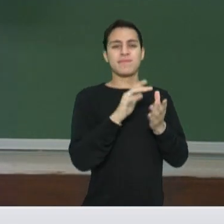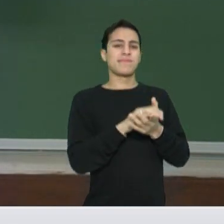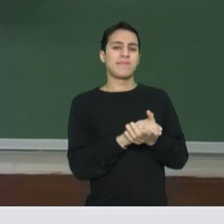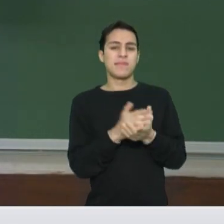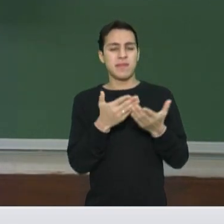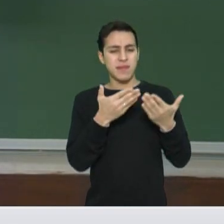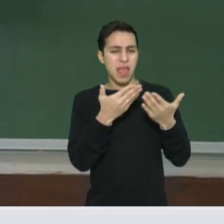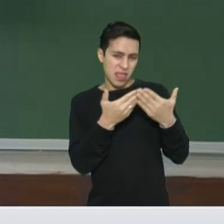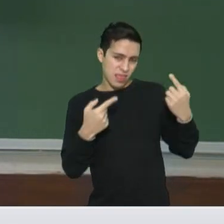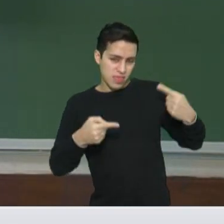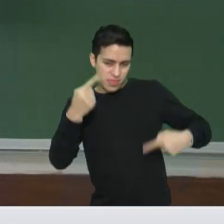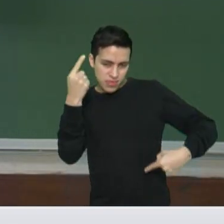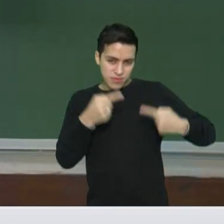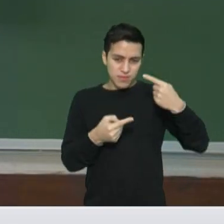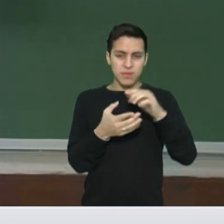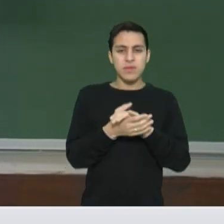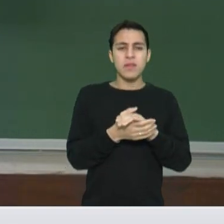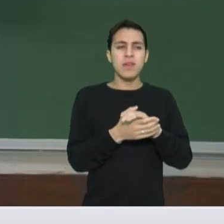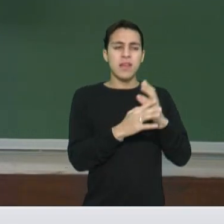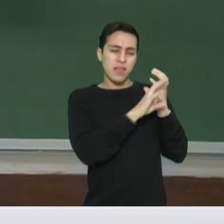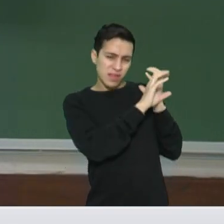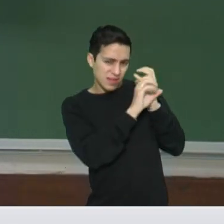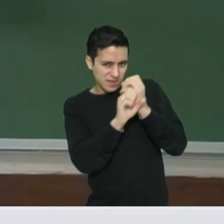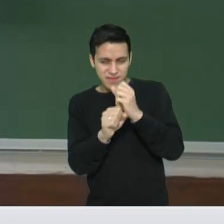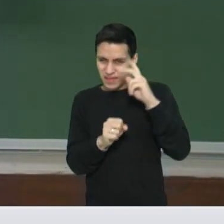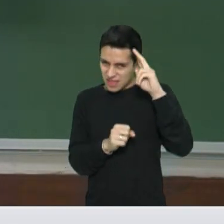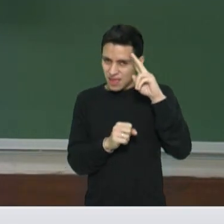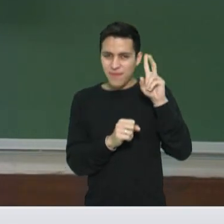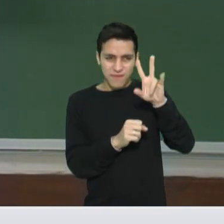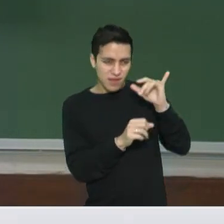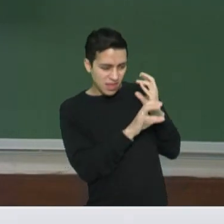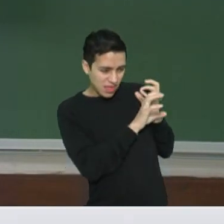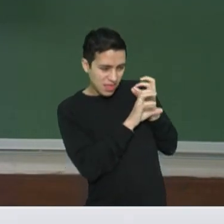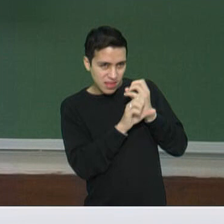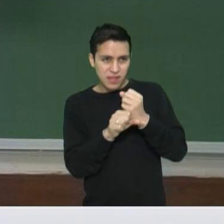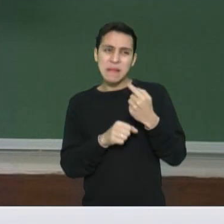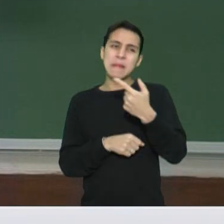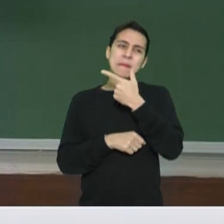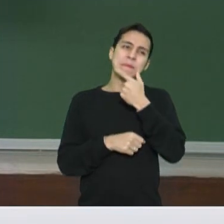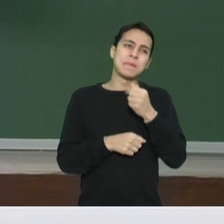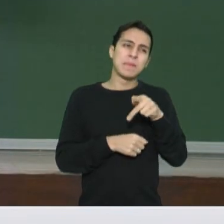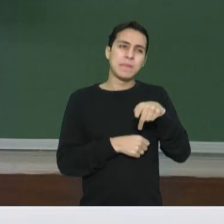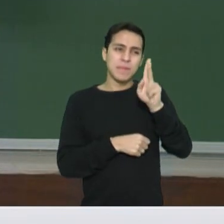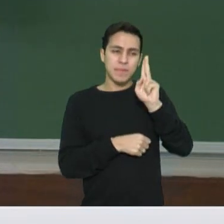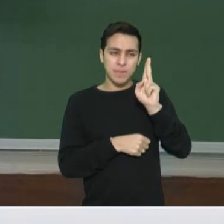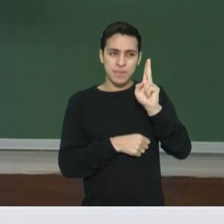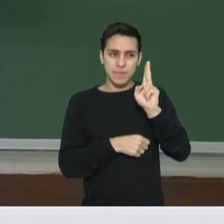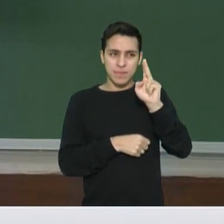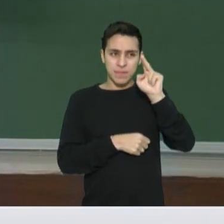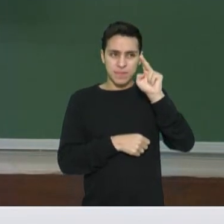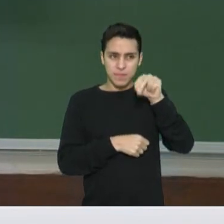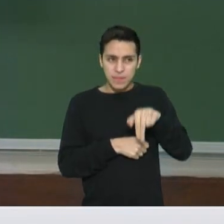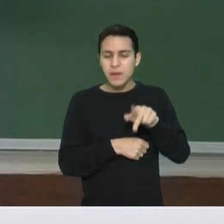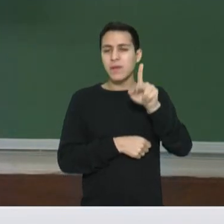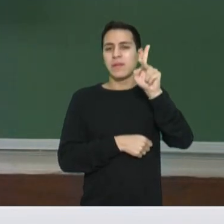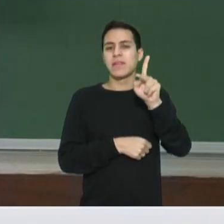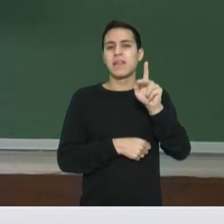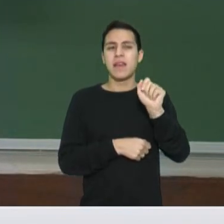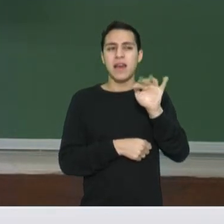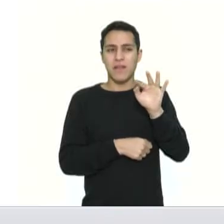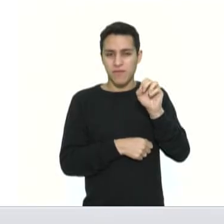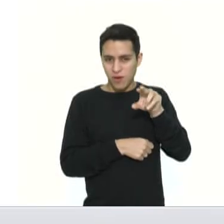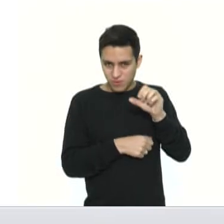a nossa discussão, a gente retoma, eu falei para vocês que a gente vai retomar a Punk Afonso, porque o tema tem essa